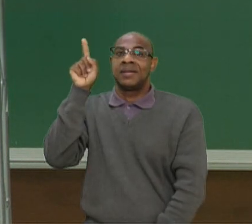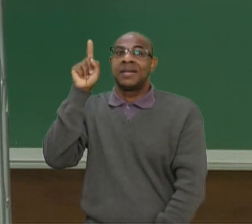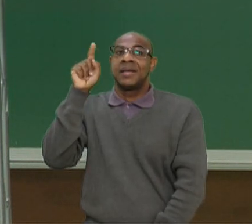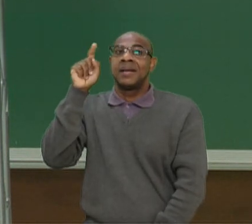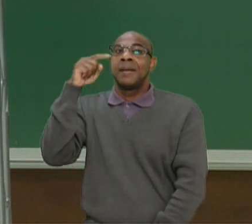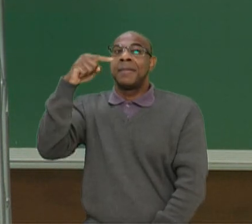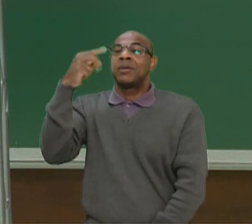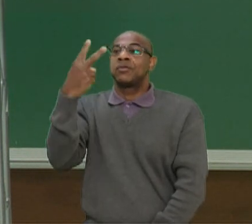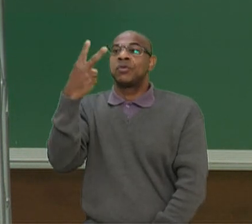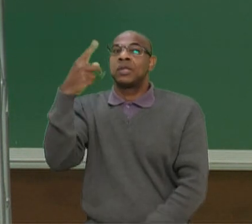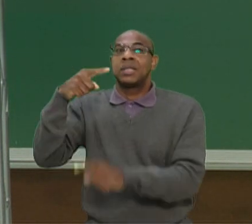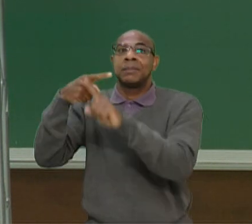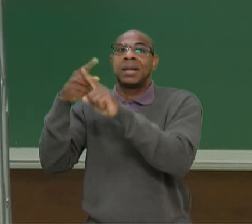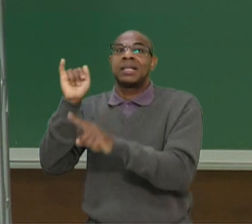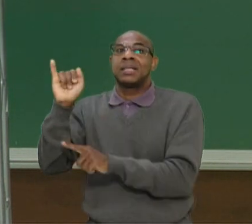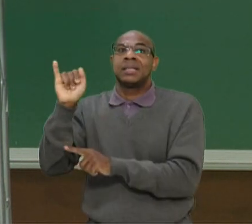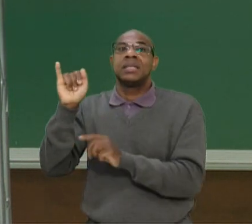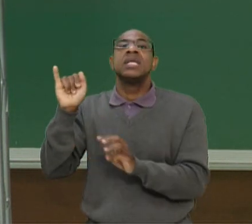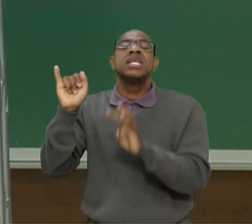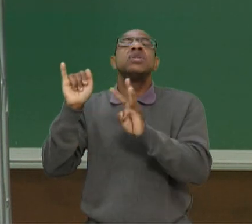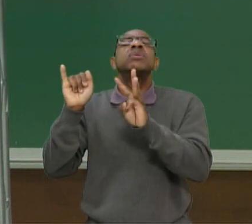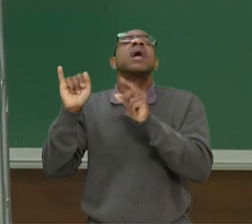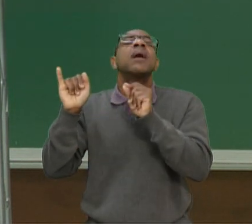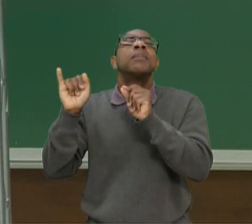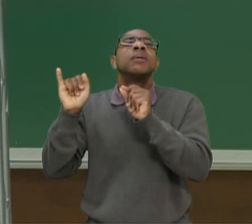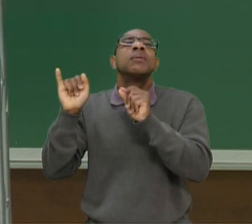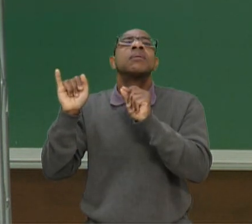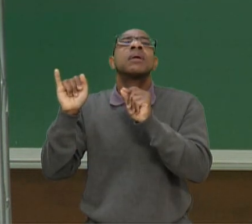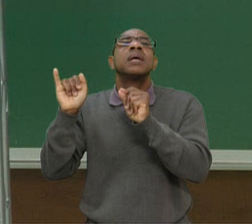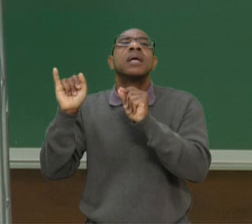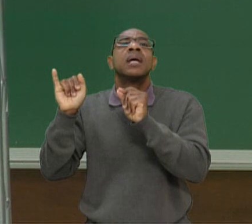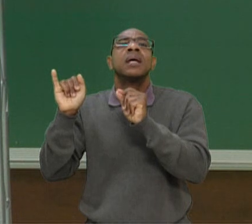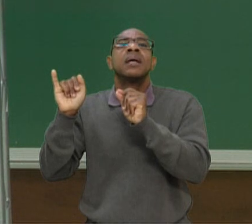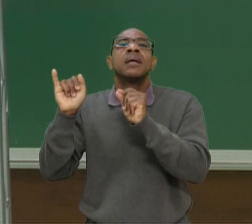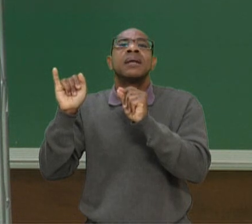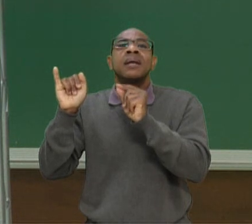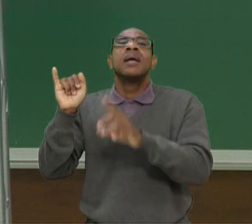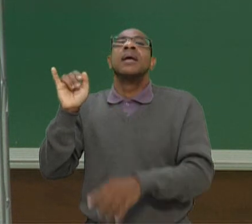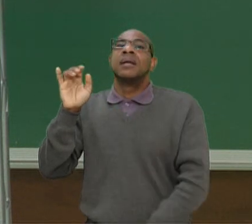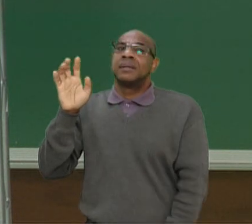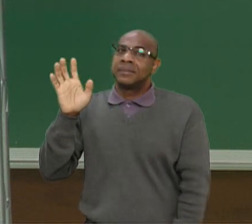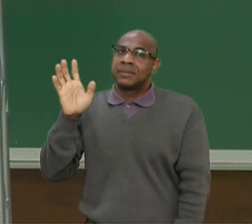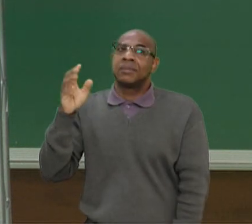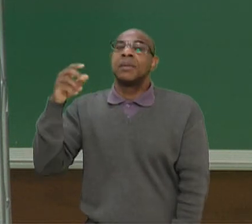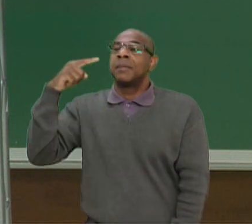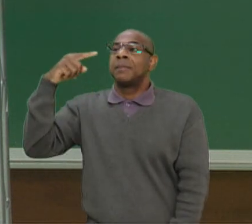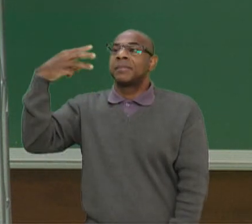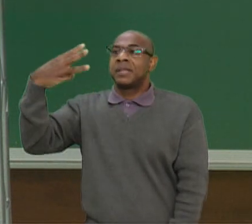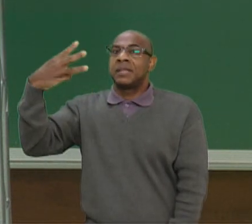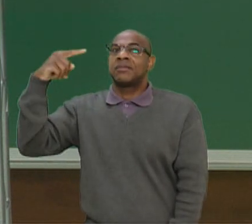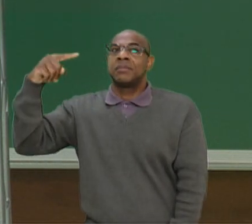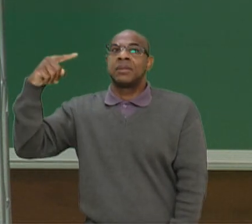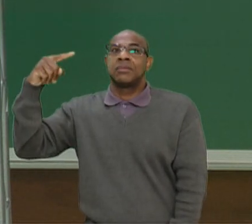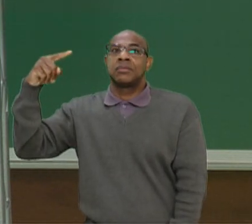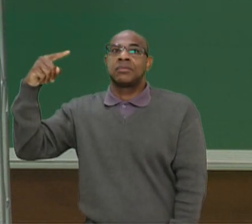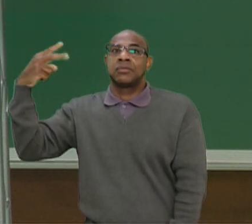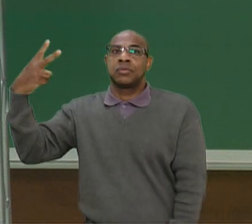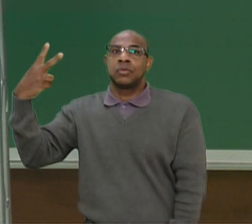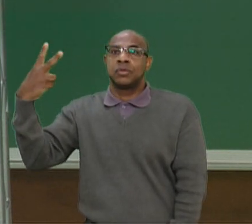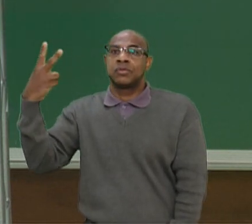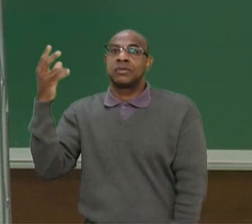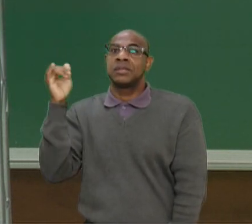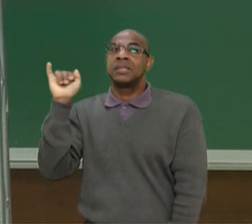e o W, 3 menos 2I. Então o que a gente tem que fazer? Somar a parte real com a parte real, a